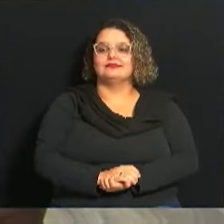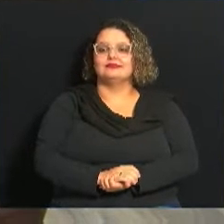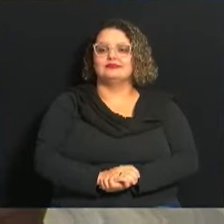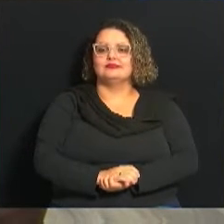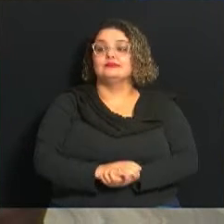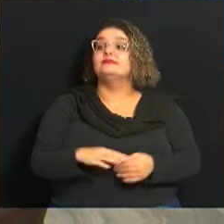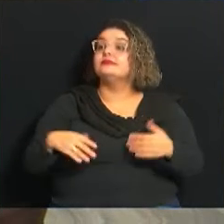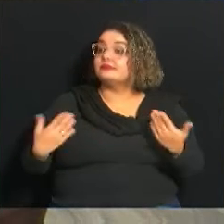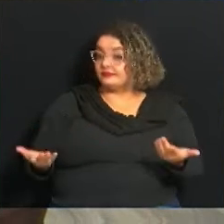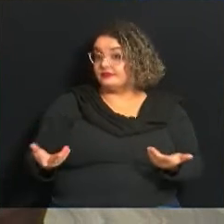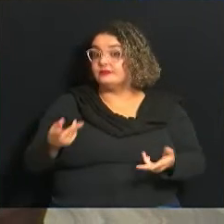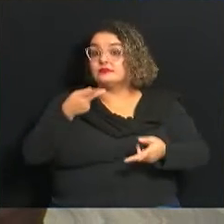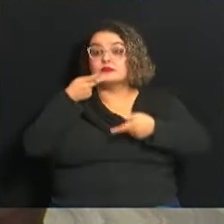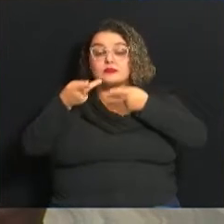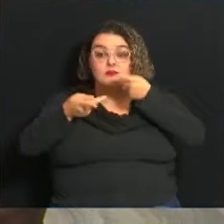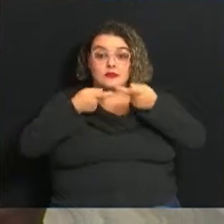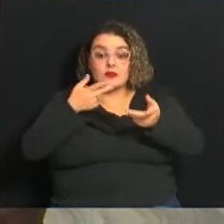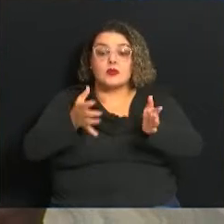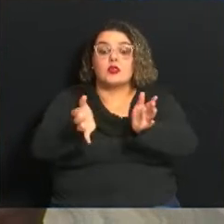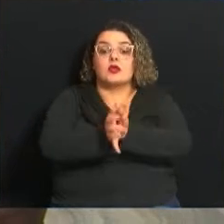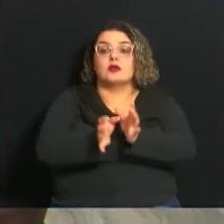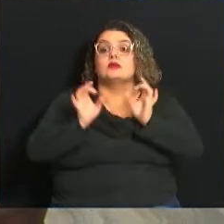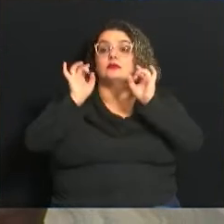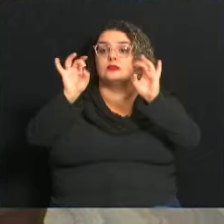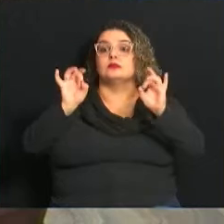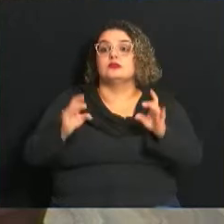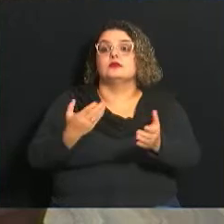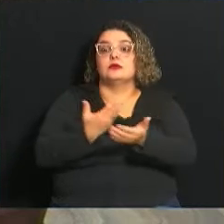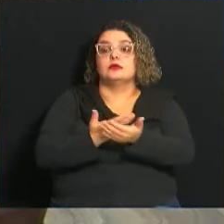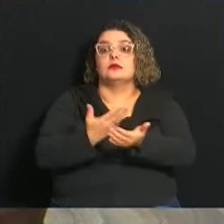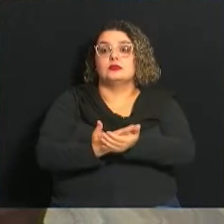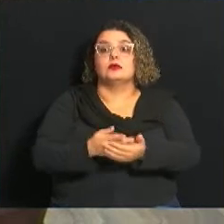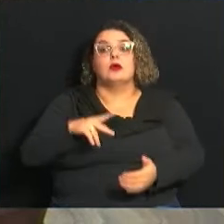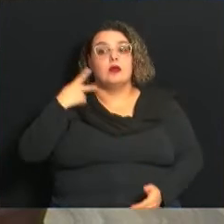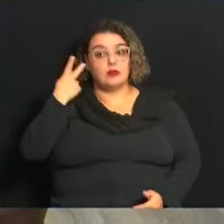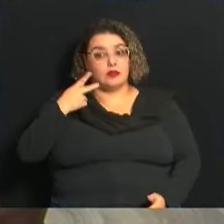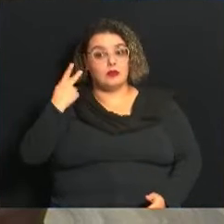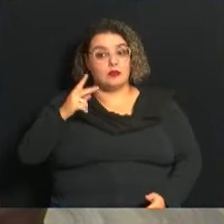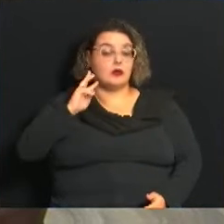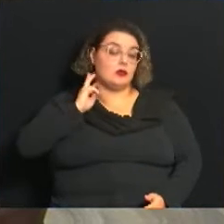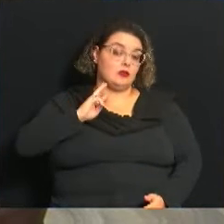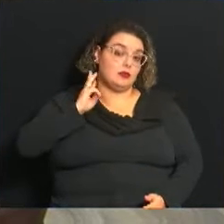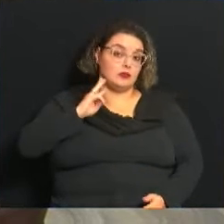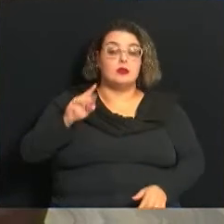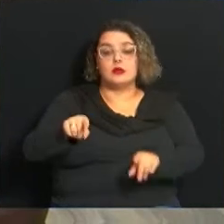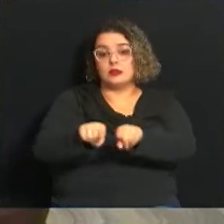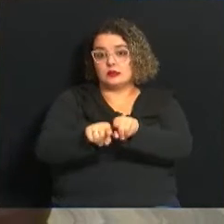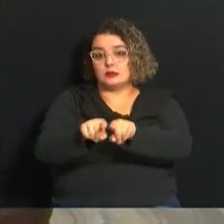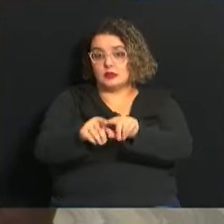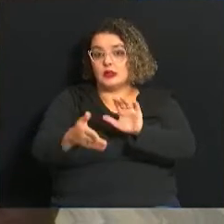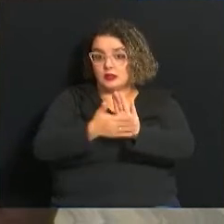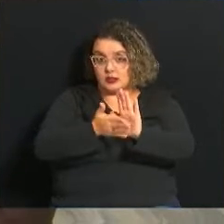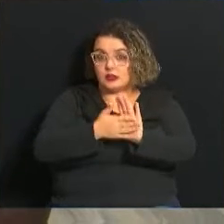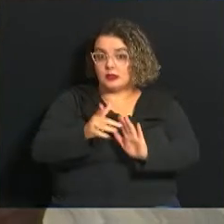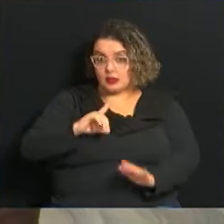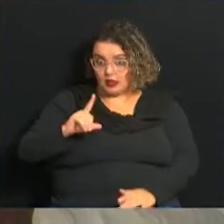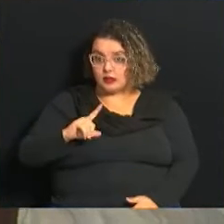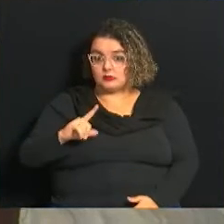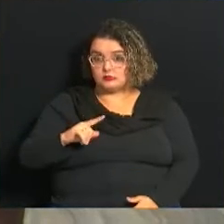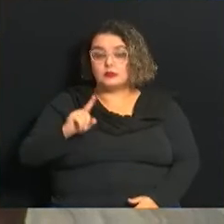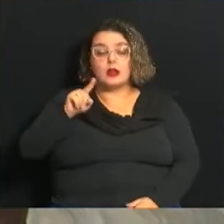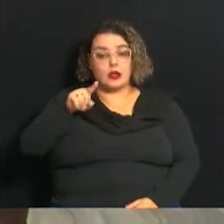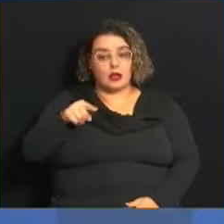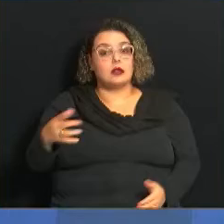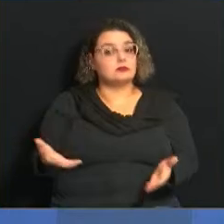E por falar em comissão especial de estudos, o vereador Cecílio Santos também tem uma proposta. A iniciativa